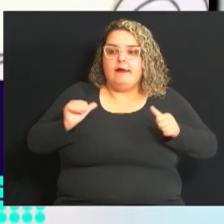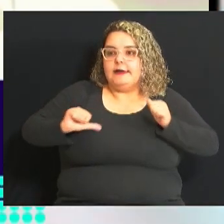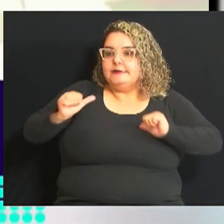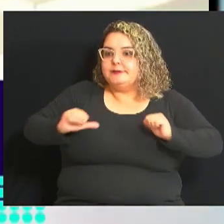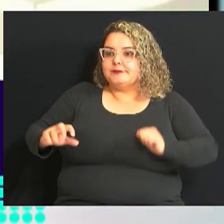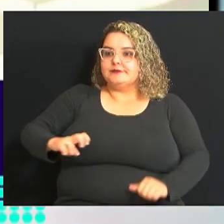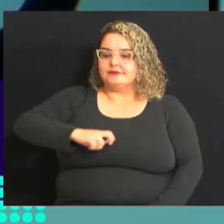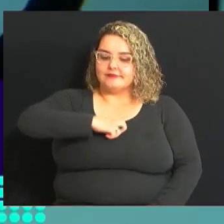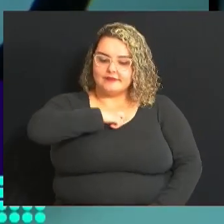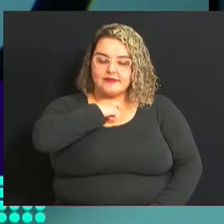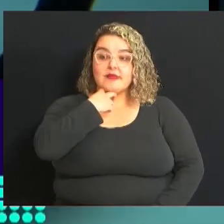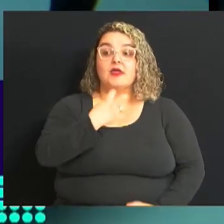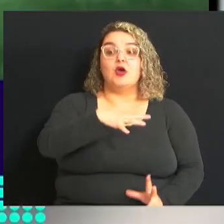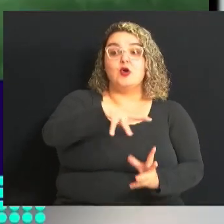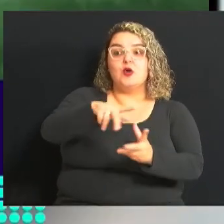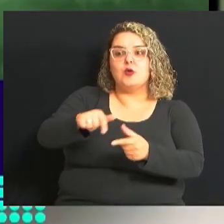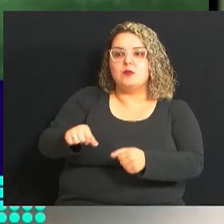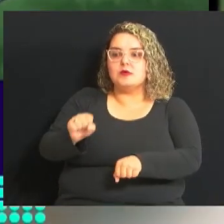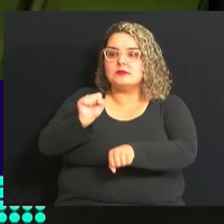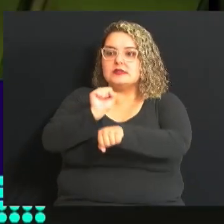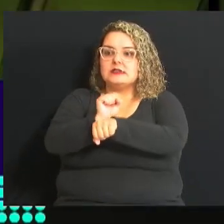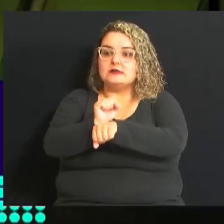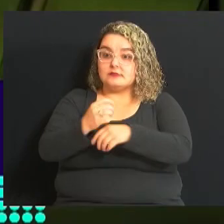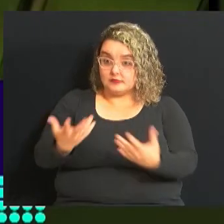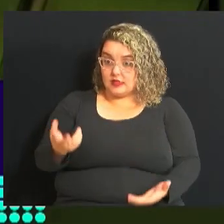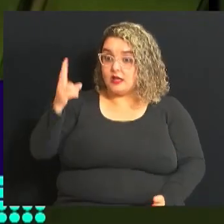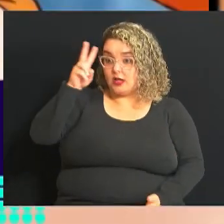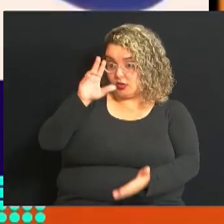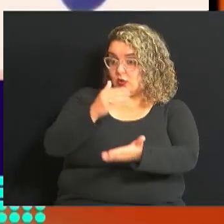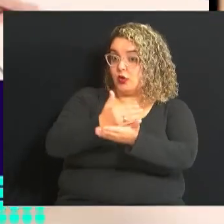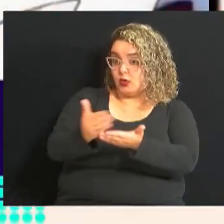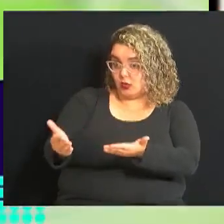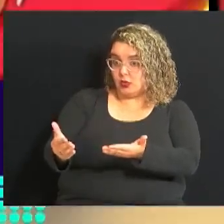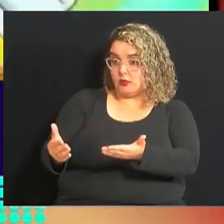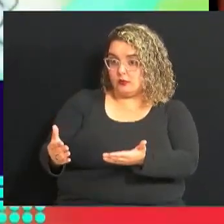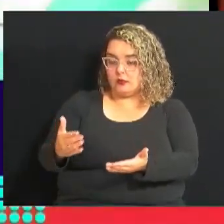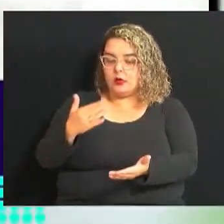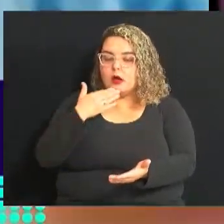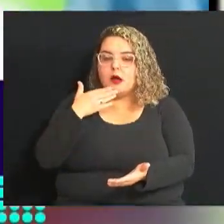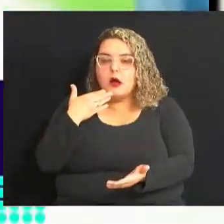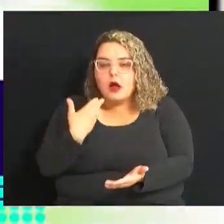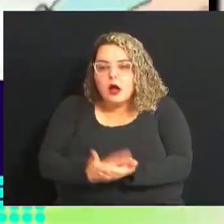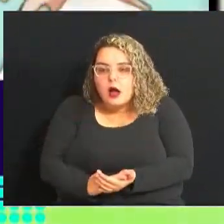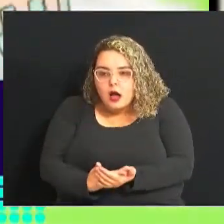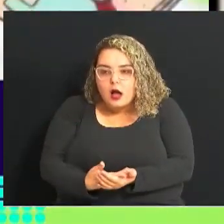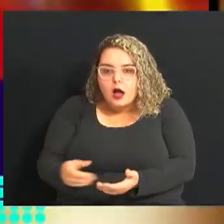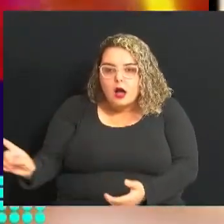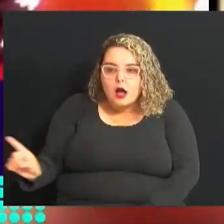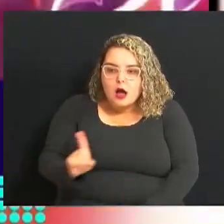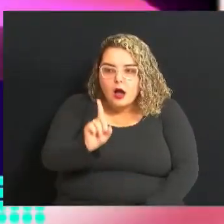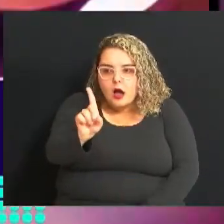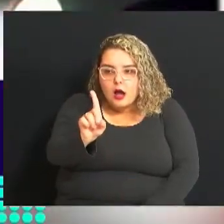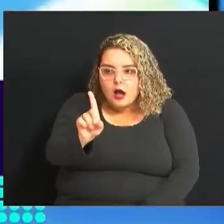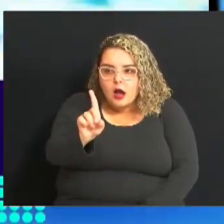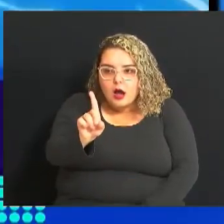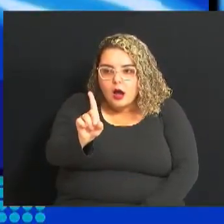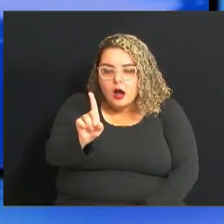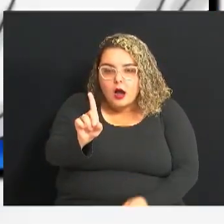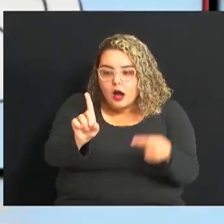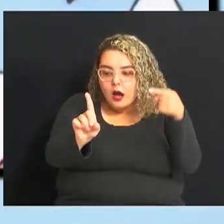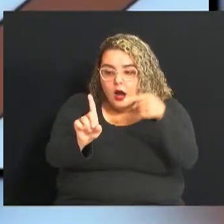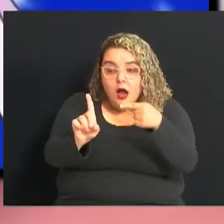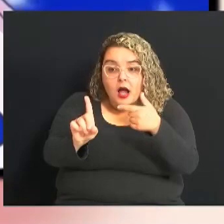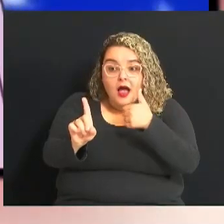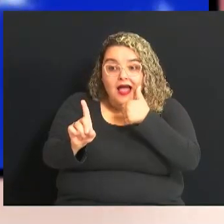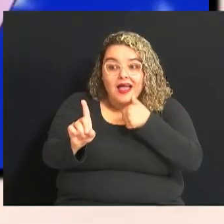que o mundo inteiro estava esperando. A história começa com a chocante revelação que ela é a enigmática filha de